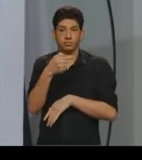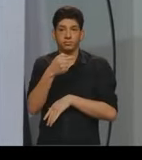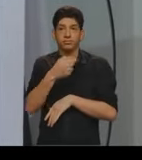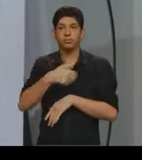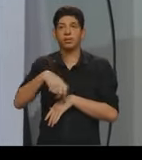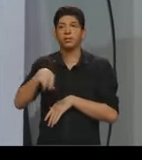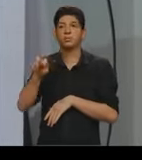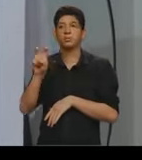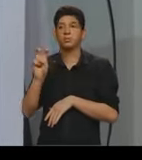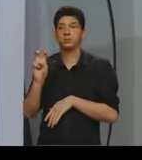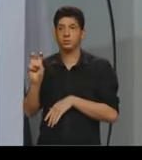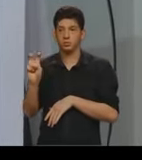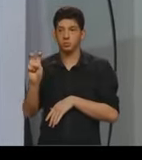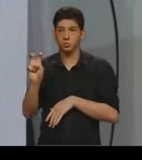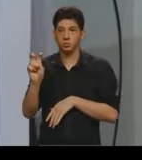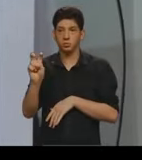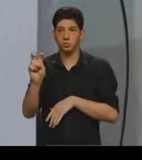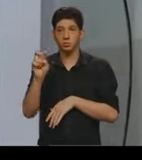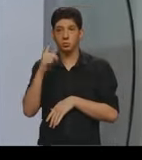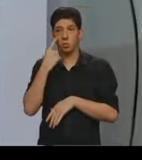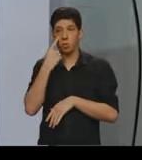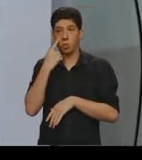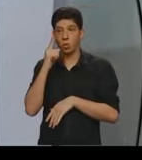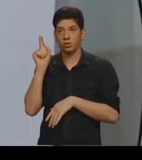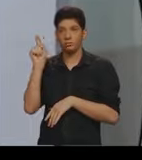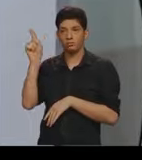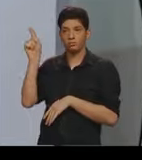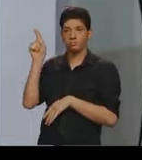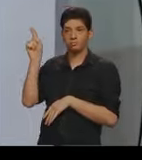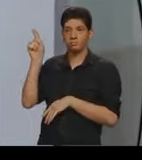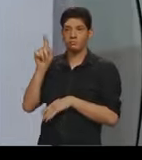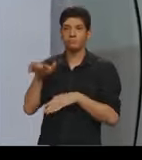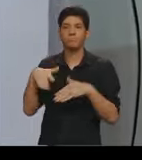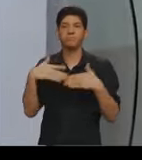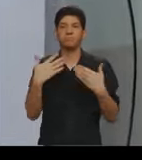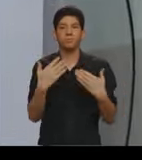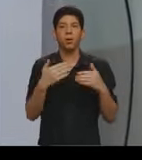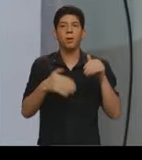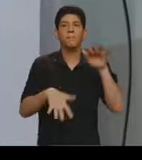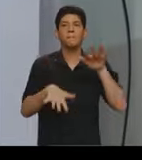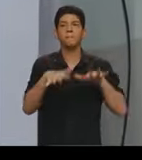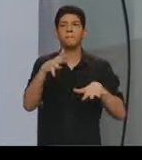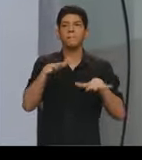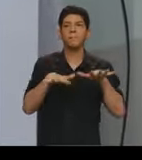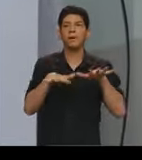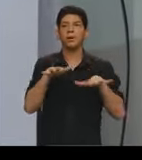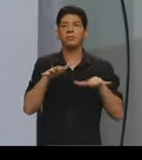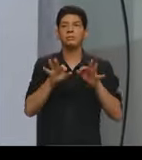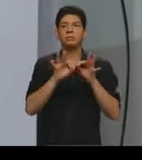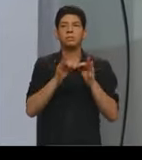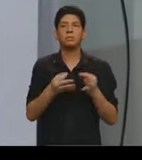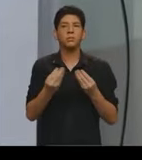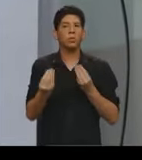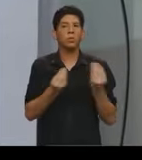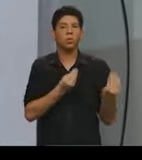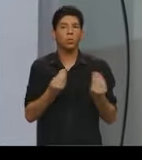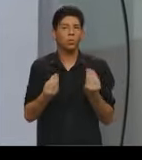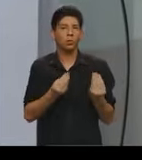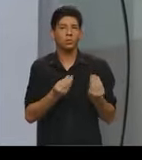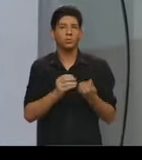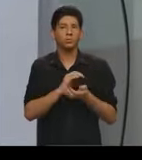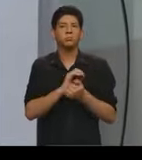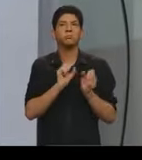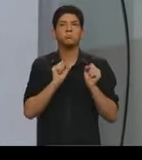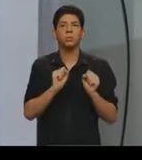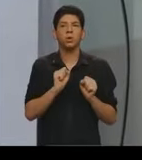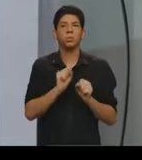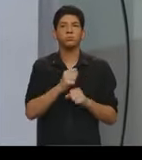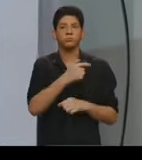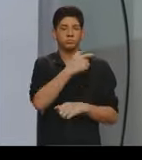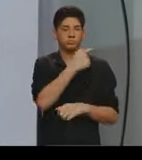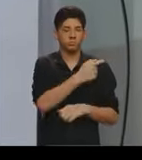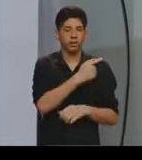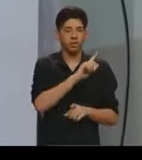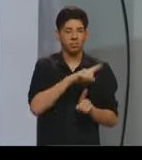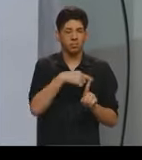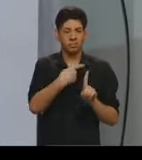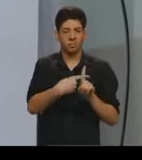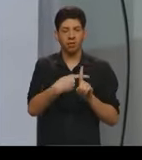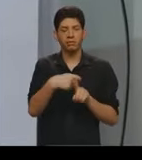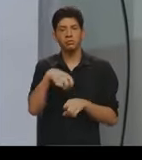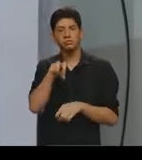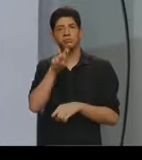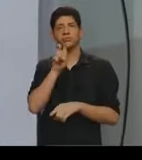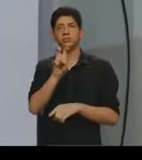5. Então, essa média aritmética simples, basta a gente pegar os dois números, somar eles, no